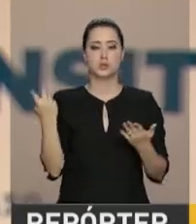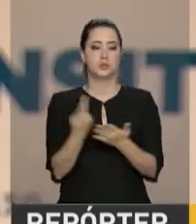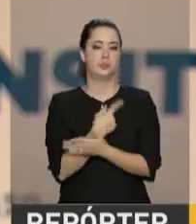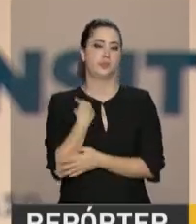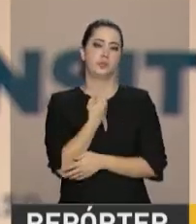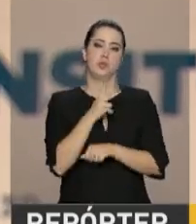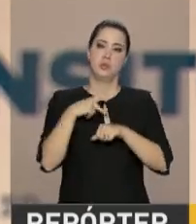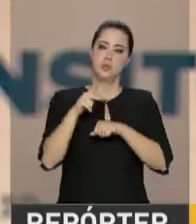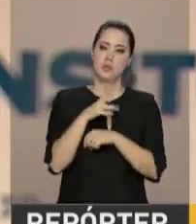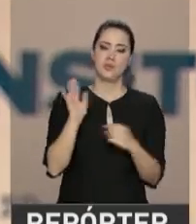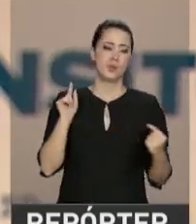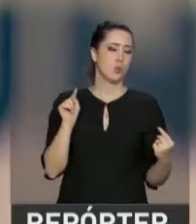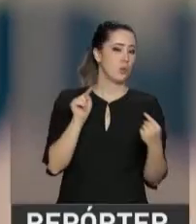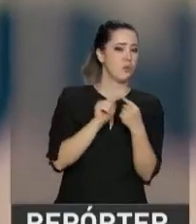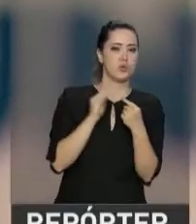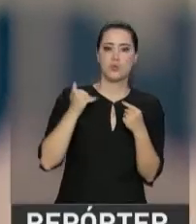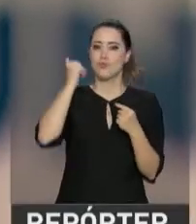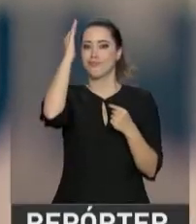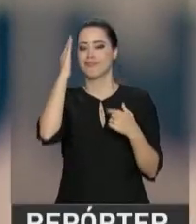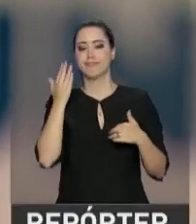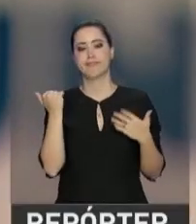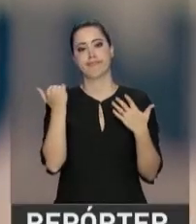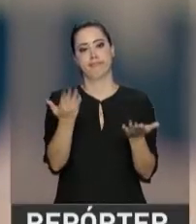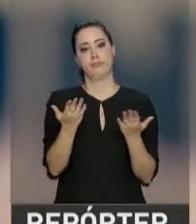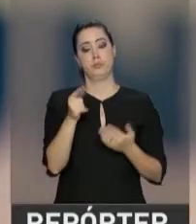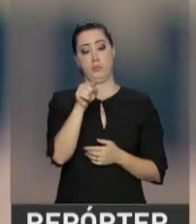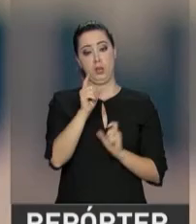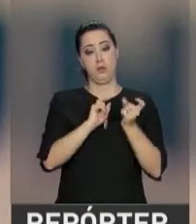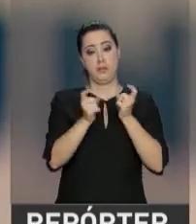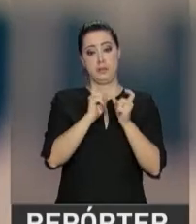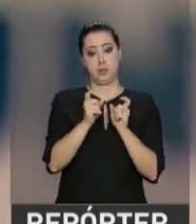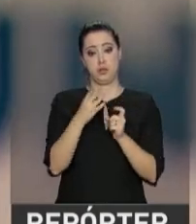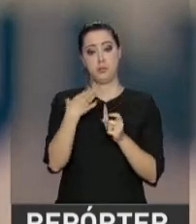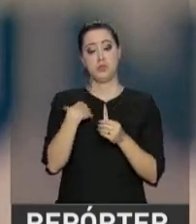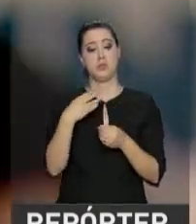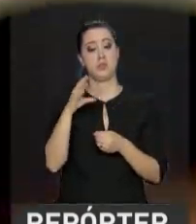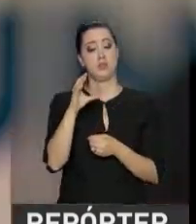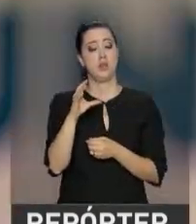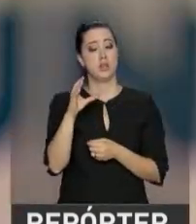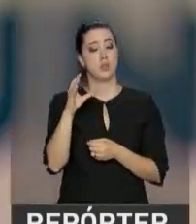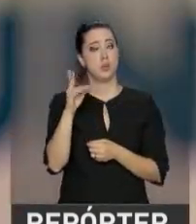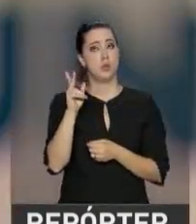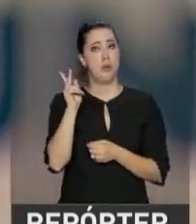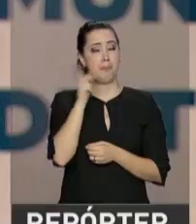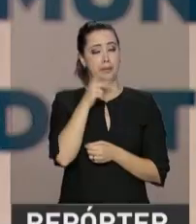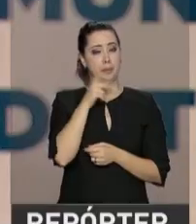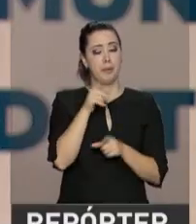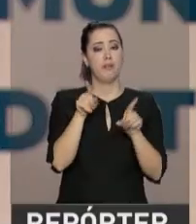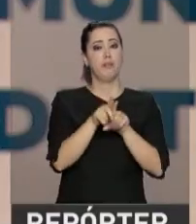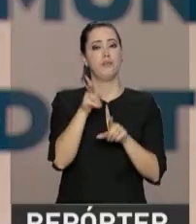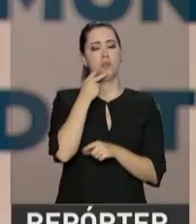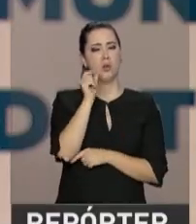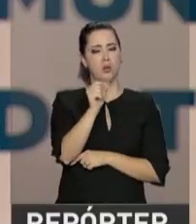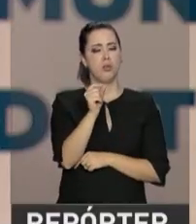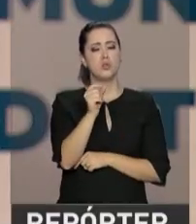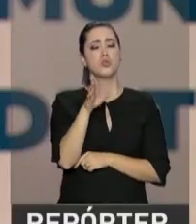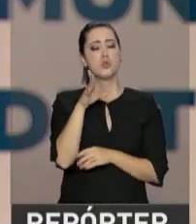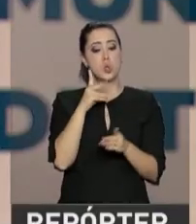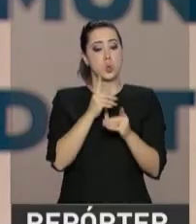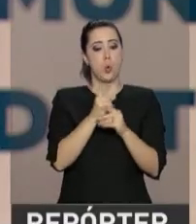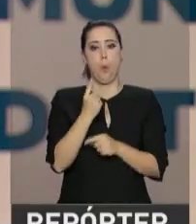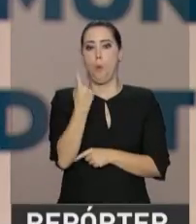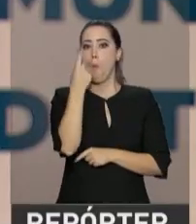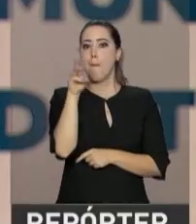e esse é o nosso objetivo maior esse gestor de campina grande na paraíba descobriu há dois anos que tinha direito a um